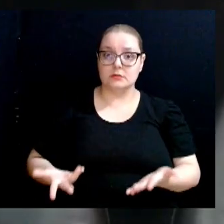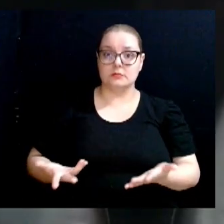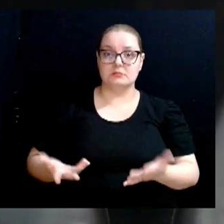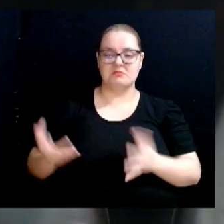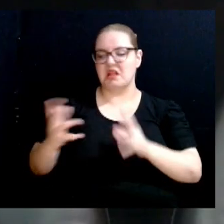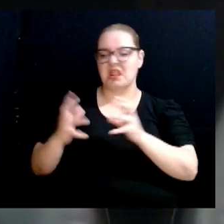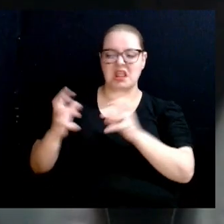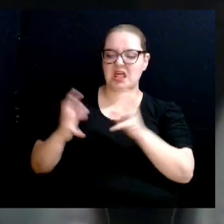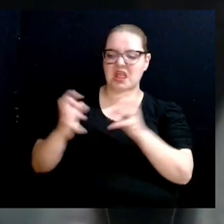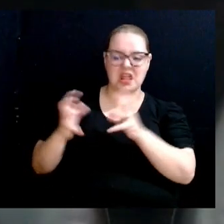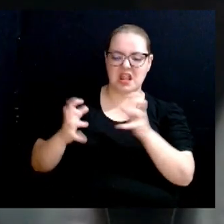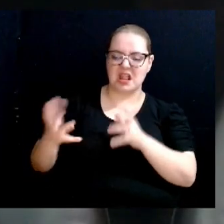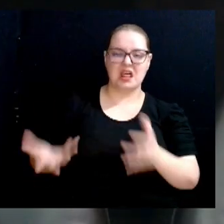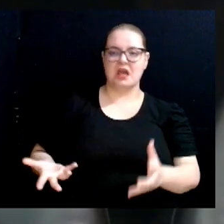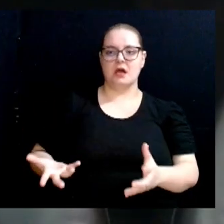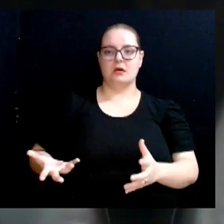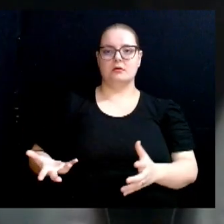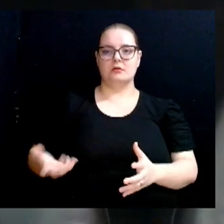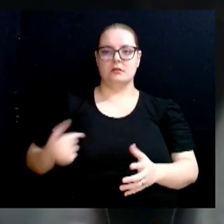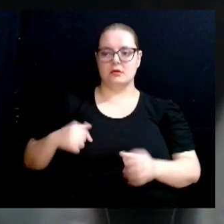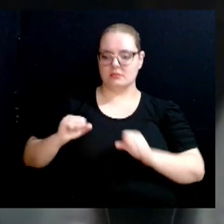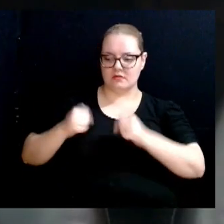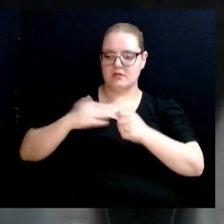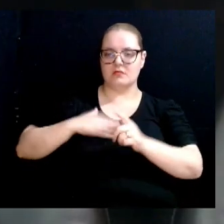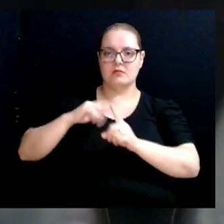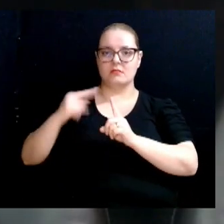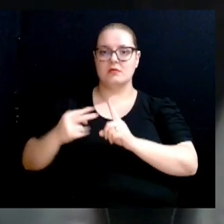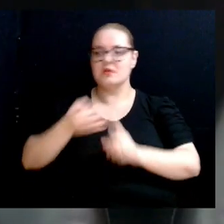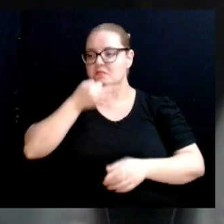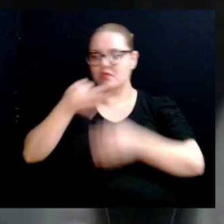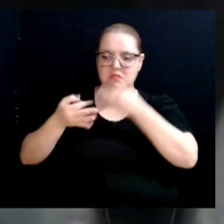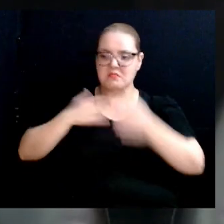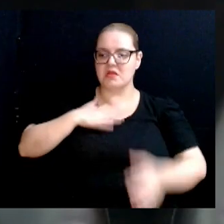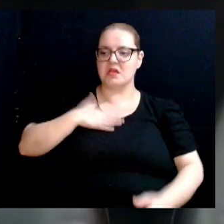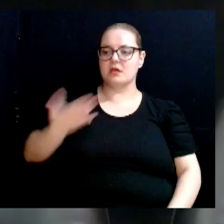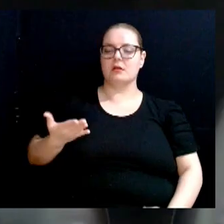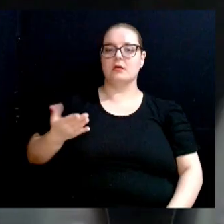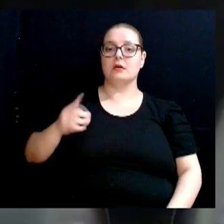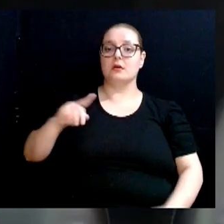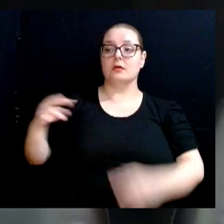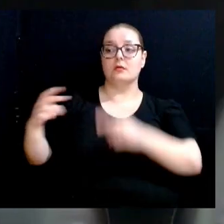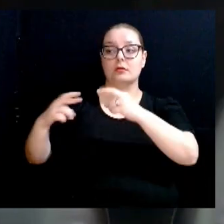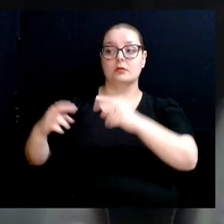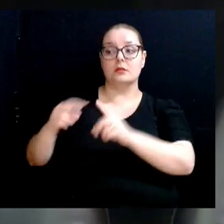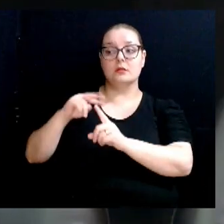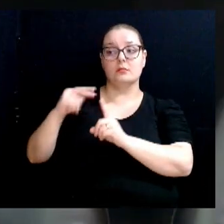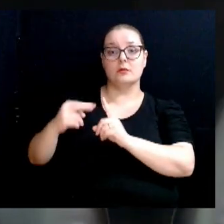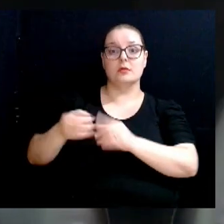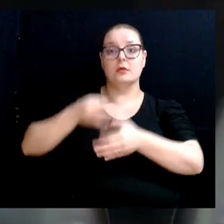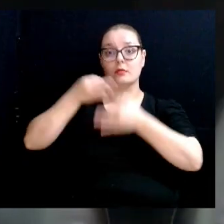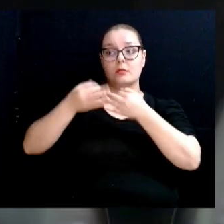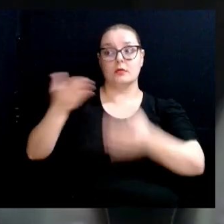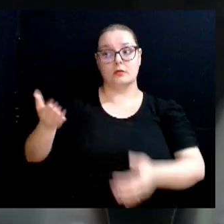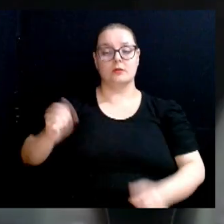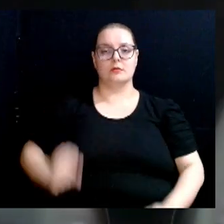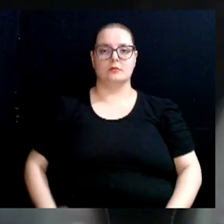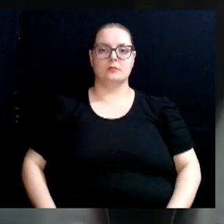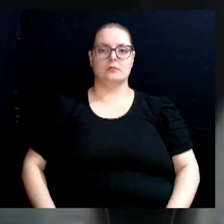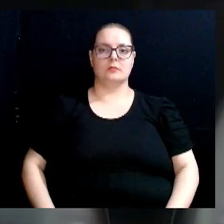ponto de vista sem considerar o ponto de vista do outro na minha relação. Né? Então, por exemplo, nesse caso da Letícia, a